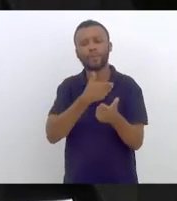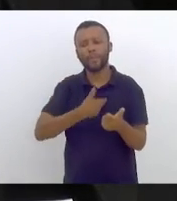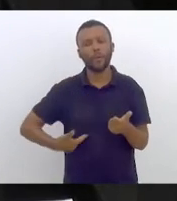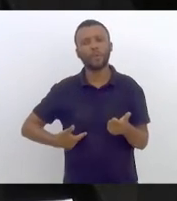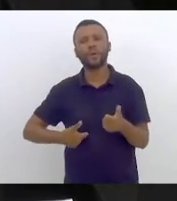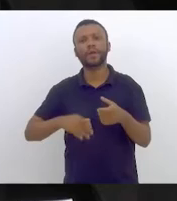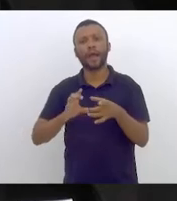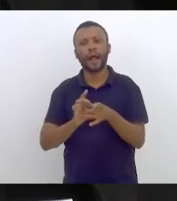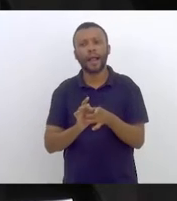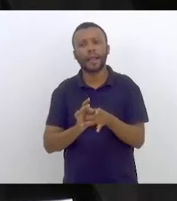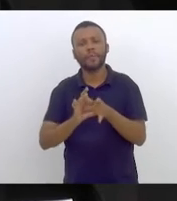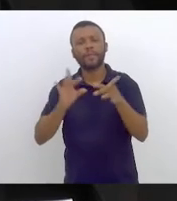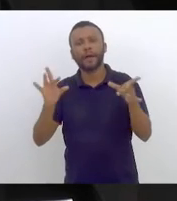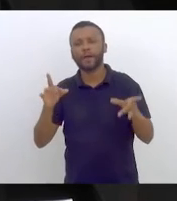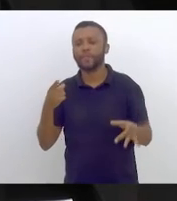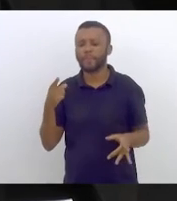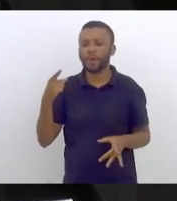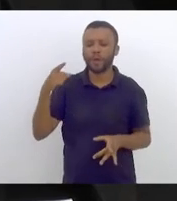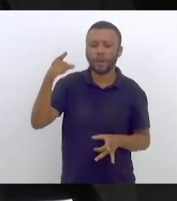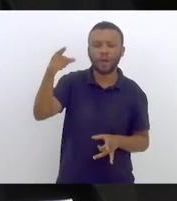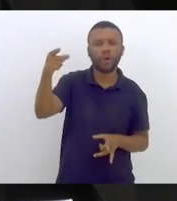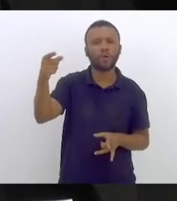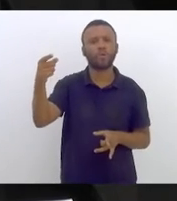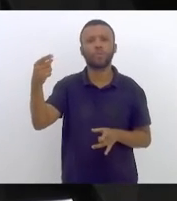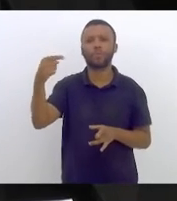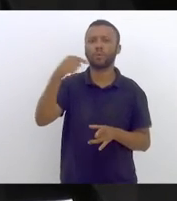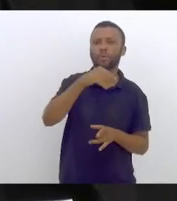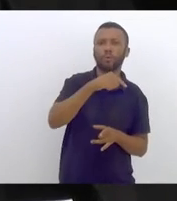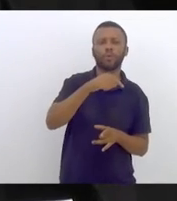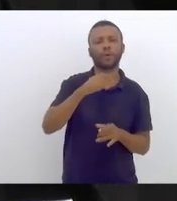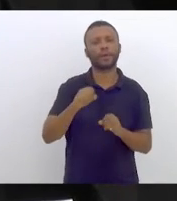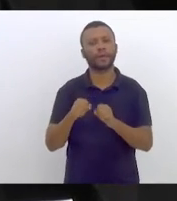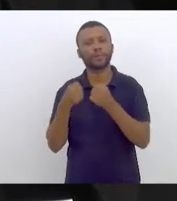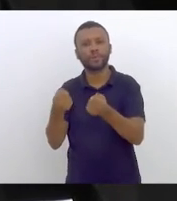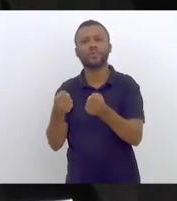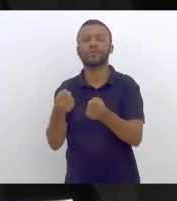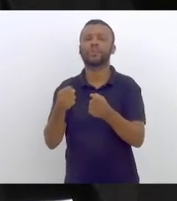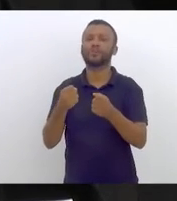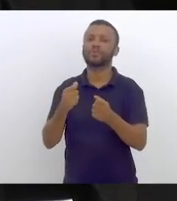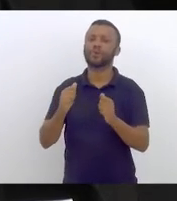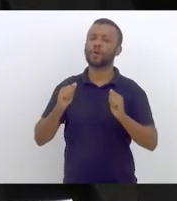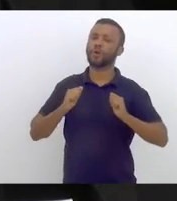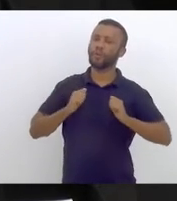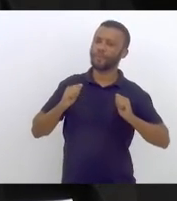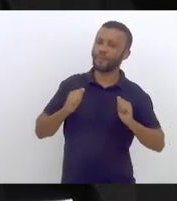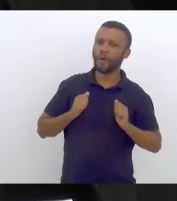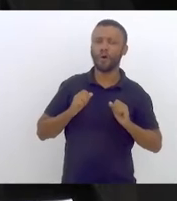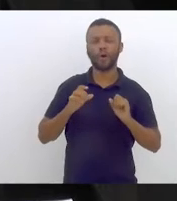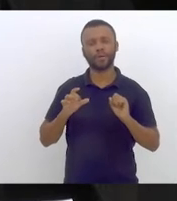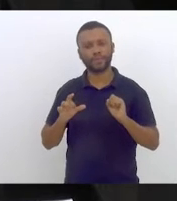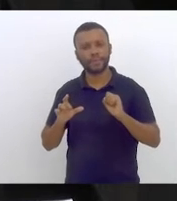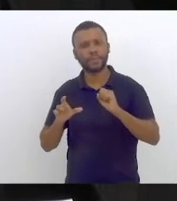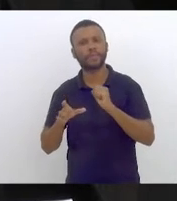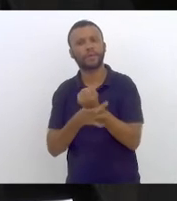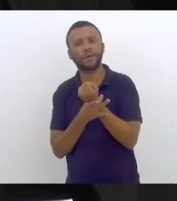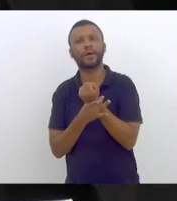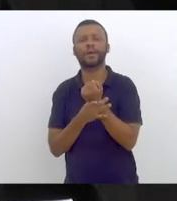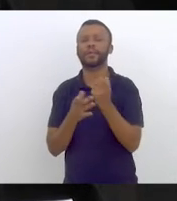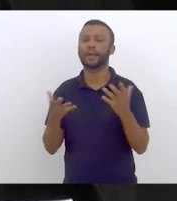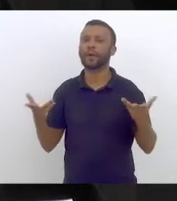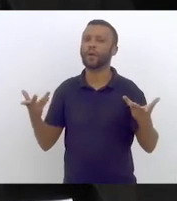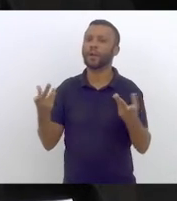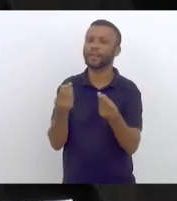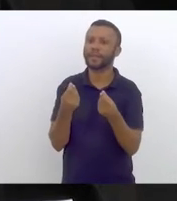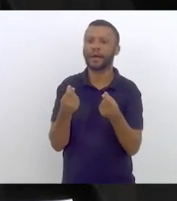liberdade de ir e vir, é a garantia de conforto, de segurança, de regularidade, de assiduidade e qualidade na prestação de